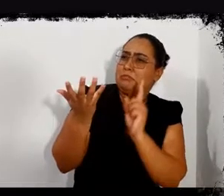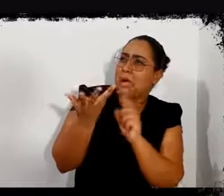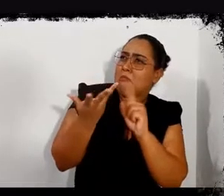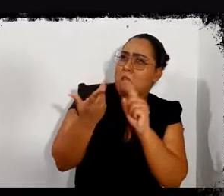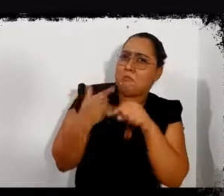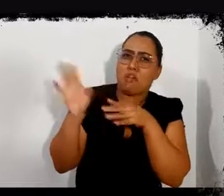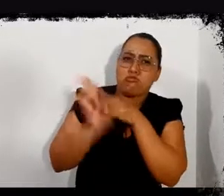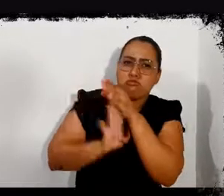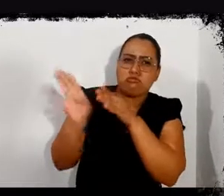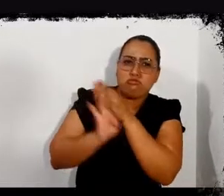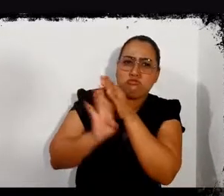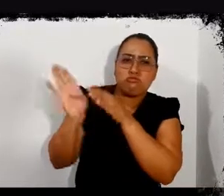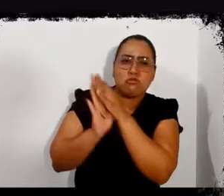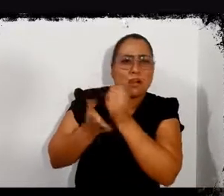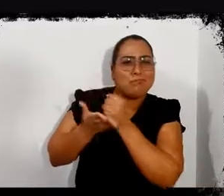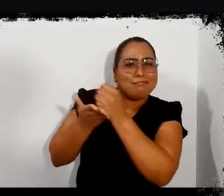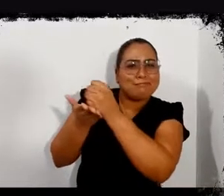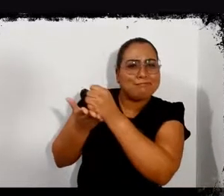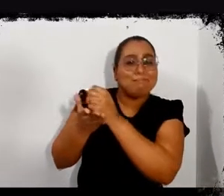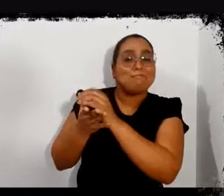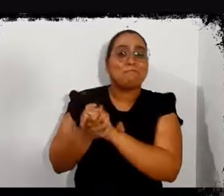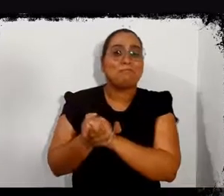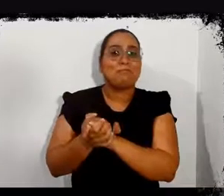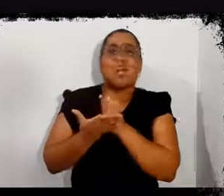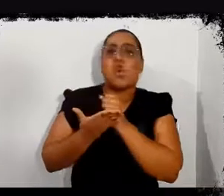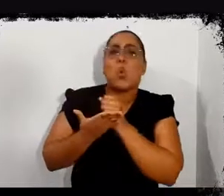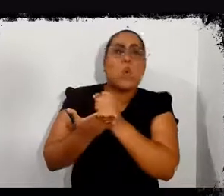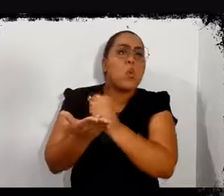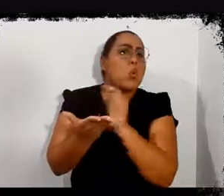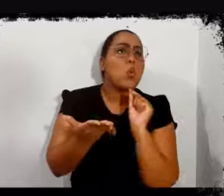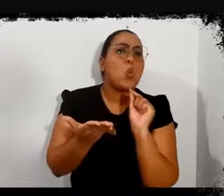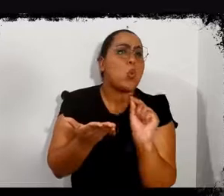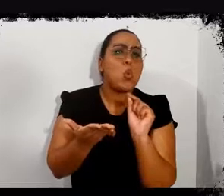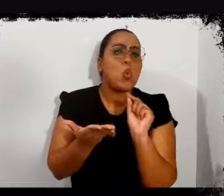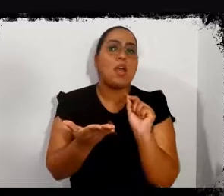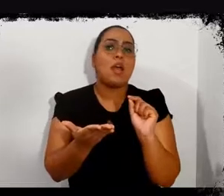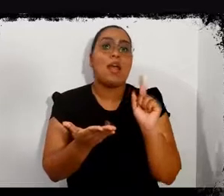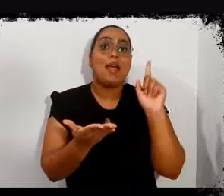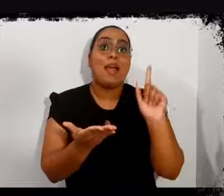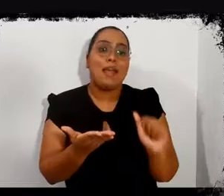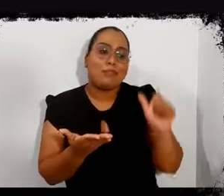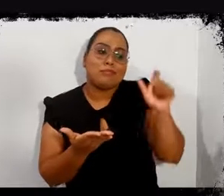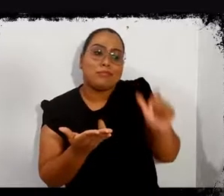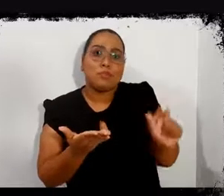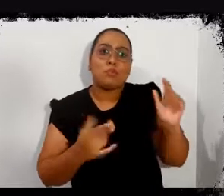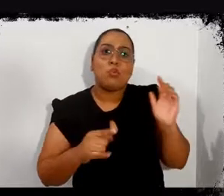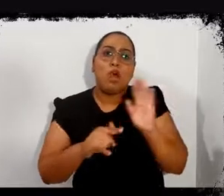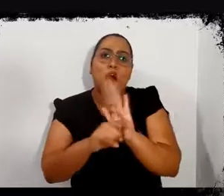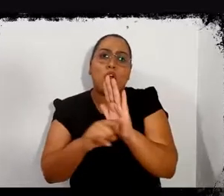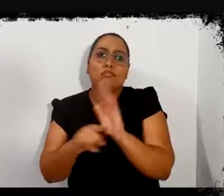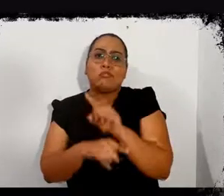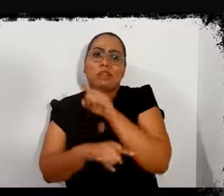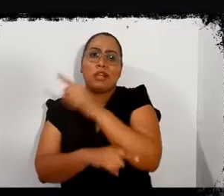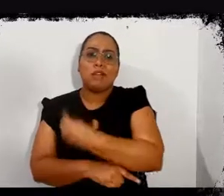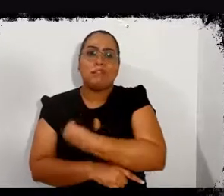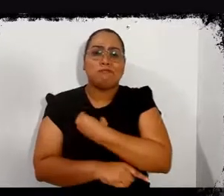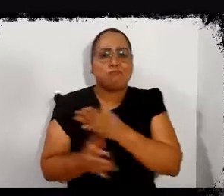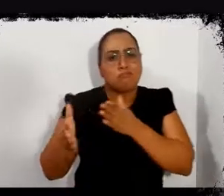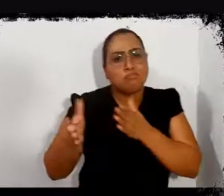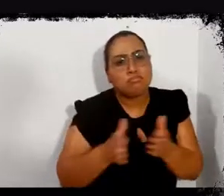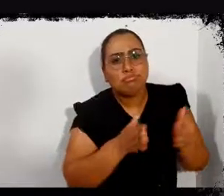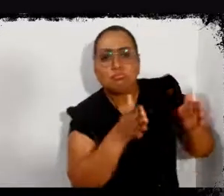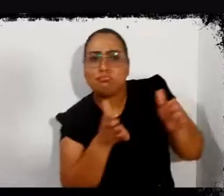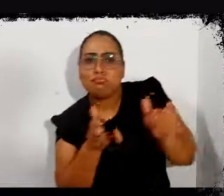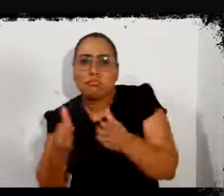Princesa. Muitas vezes o auxiliar é um animal. Princesa é a personagem procurada. E seu